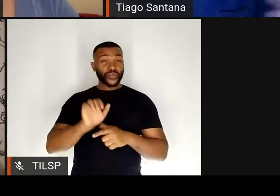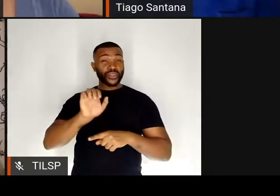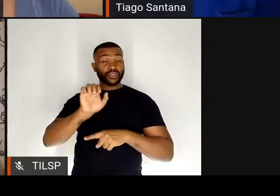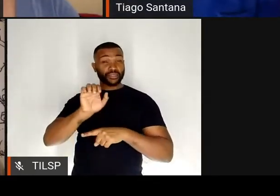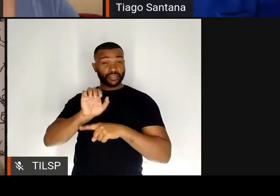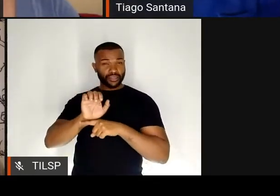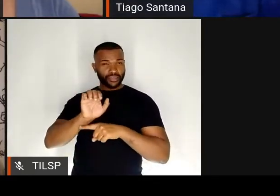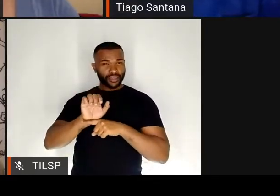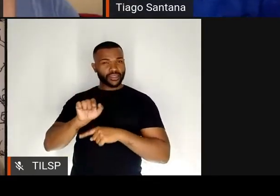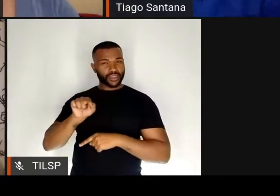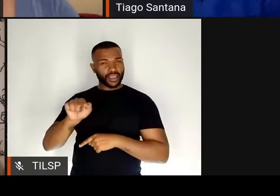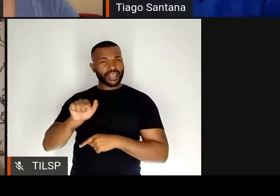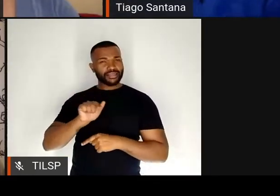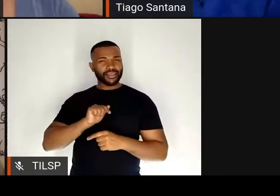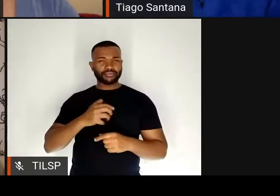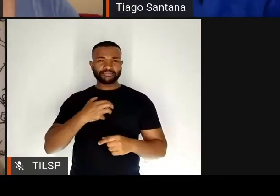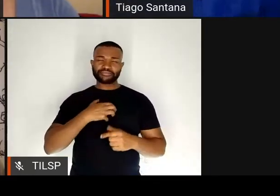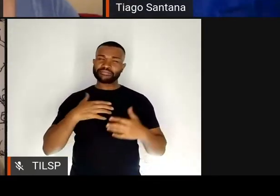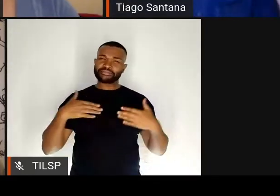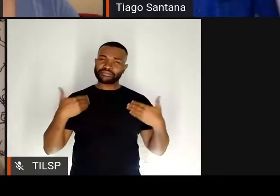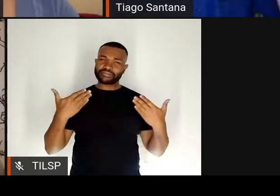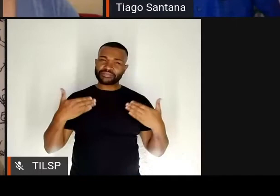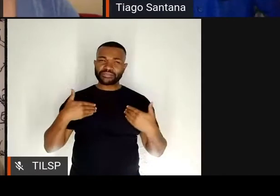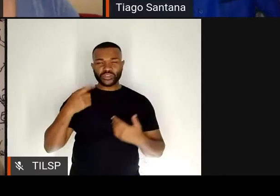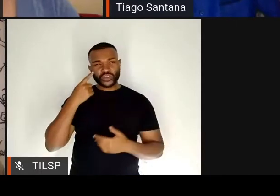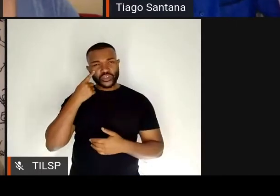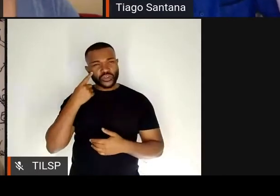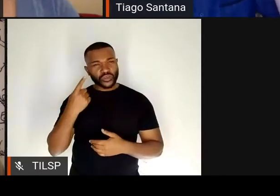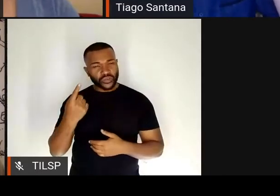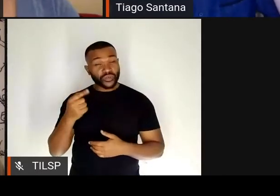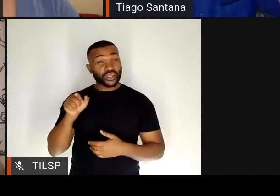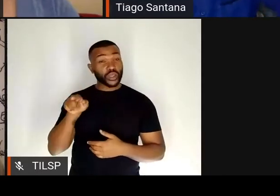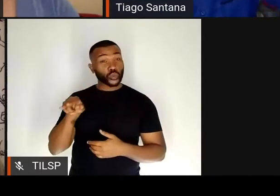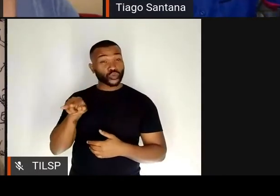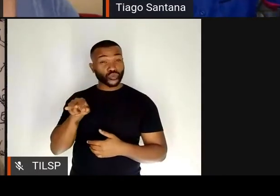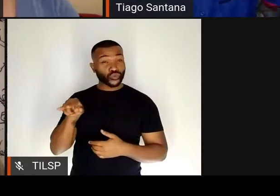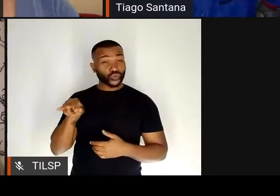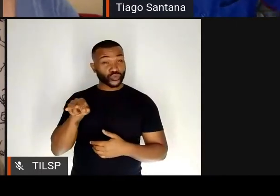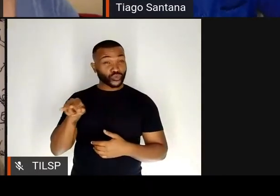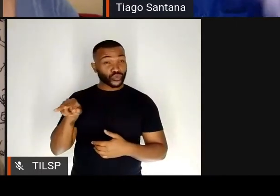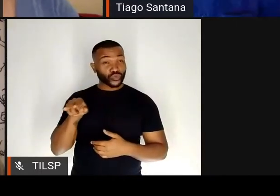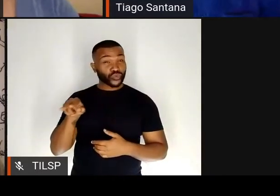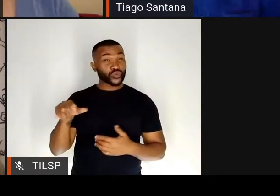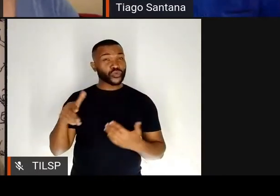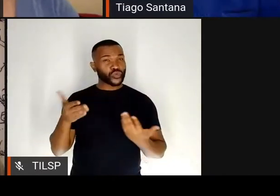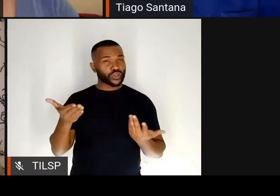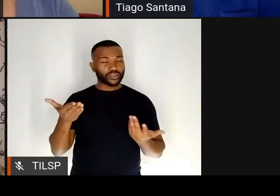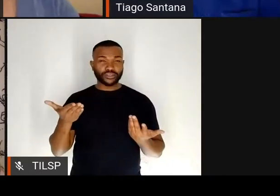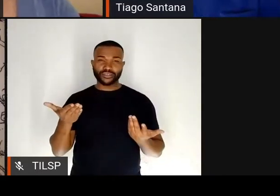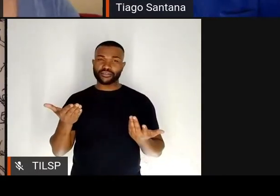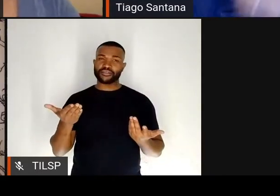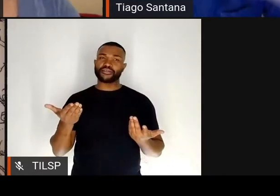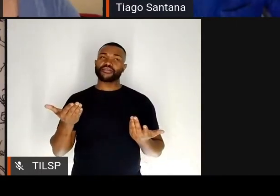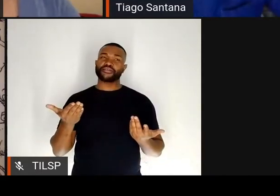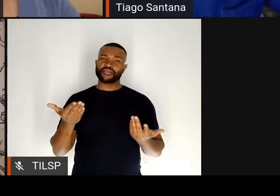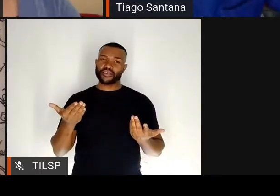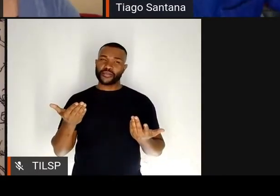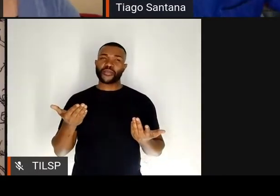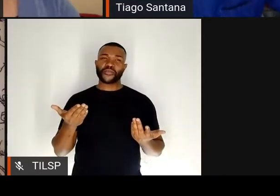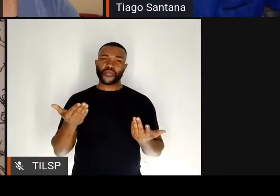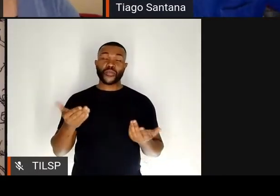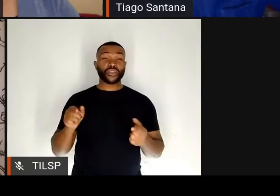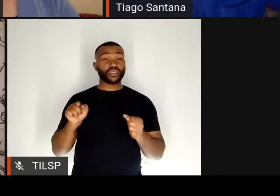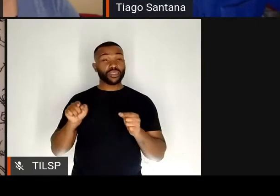o mestre Luiz Carlos Barreto, que tivemos a alegria de ouvi-lo, né? Eu acho que foi emocionante ouvi-lo os dois, né? Em todos